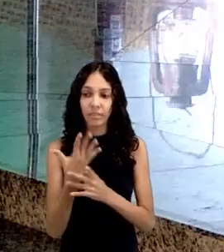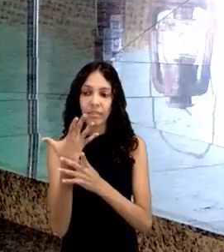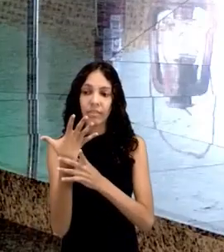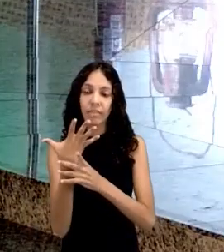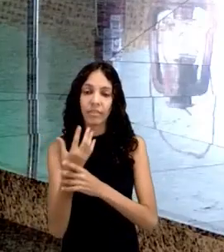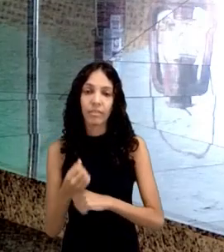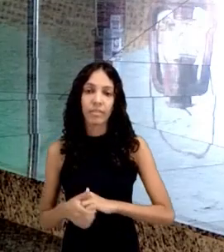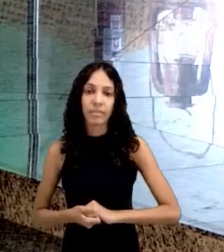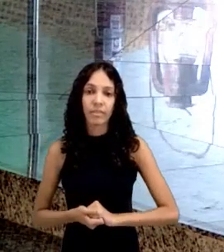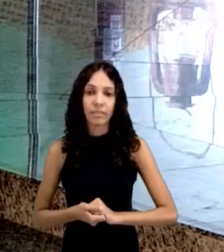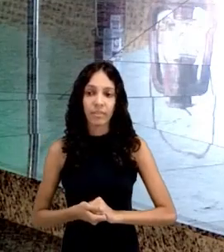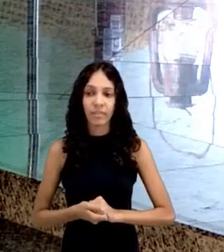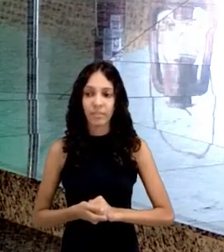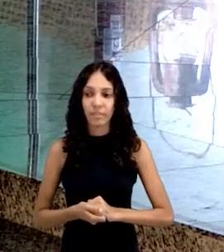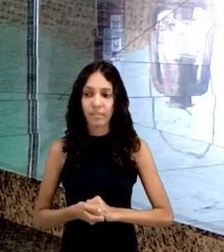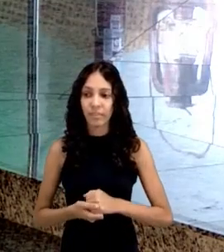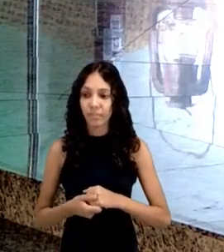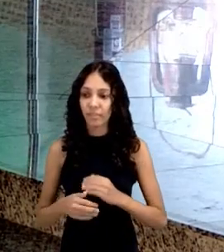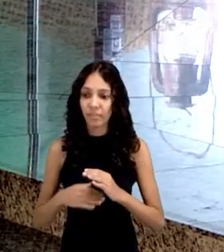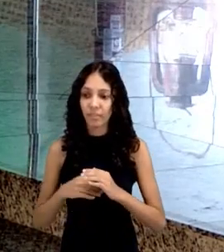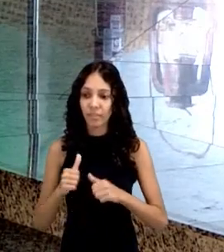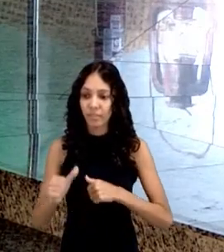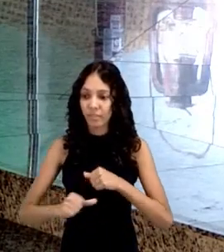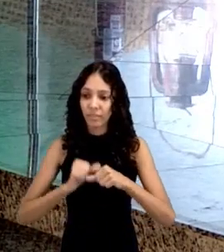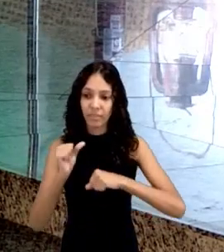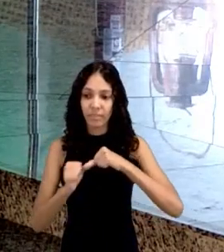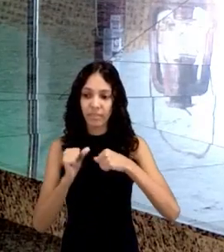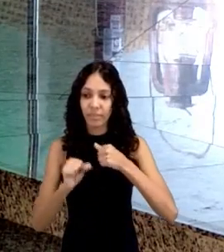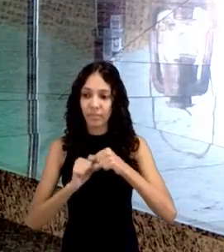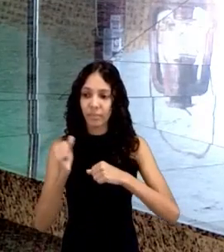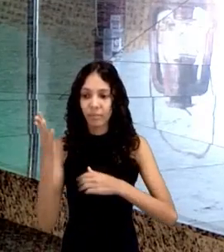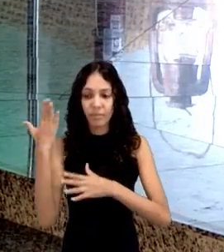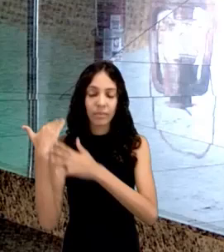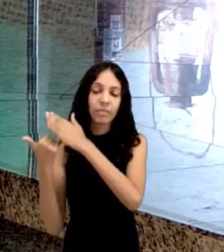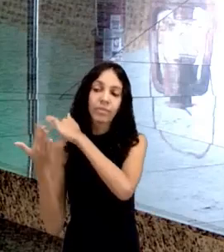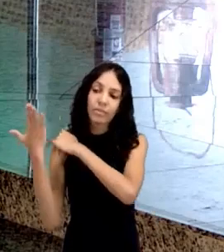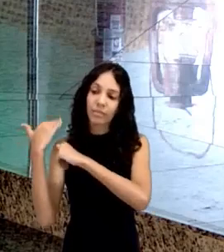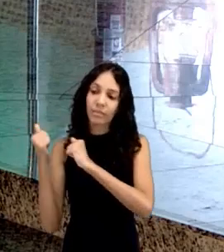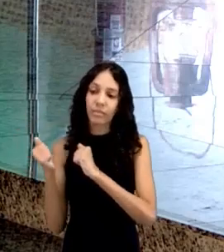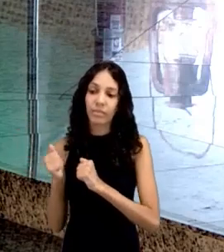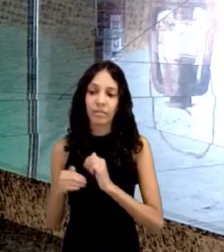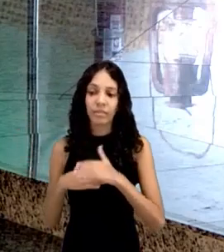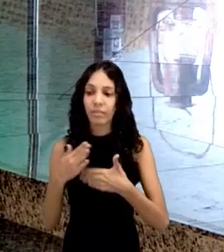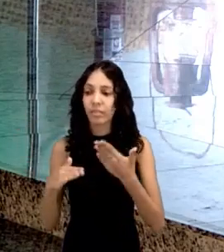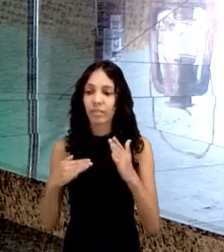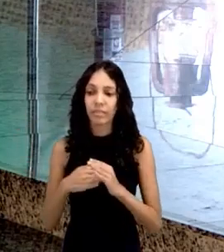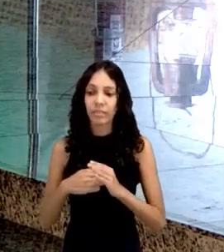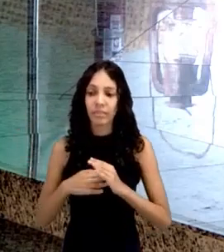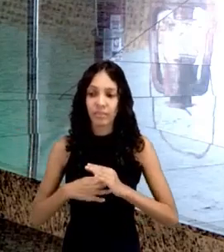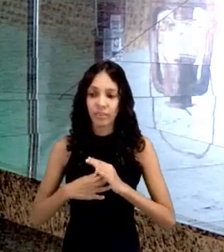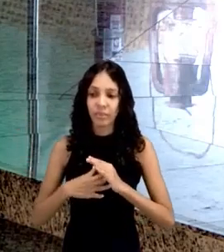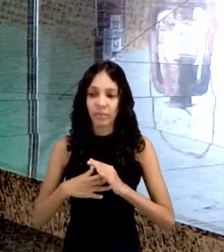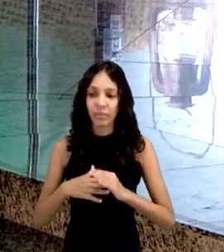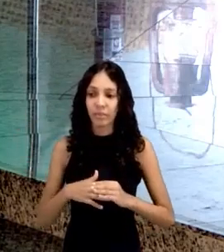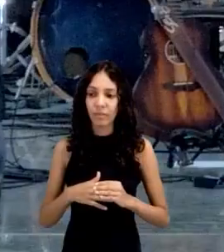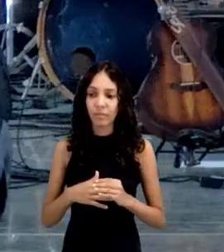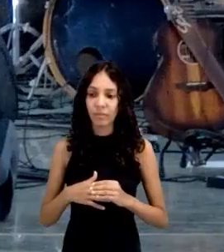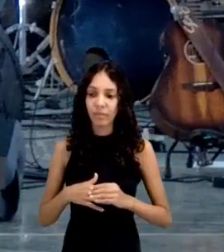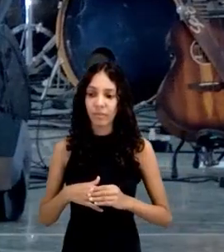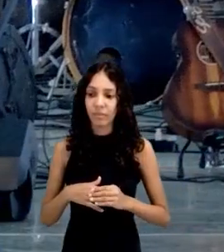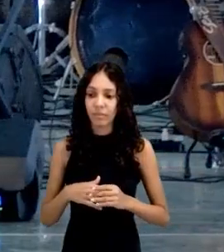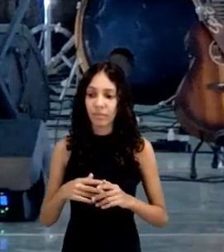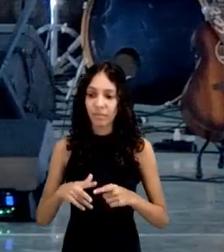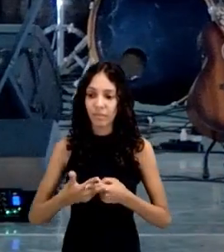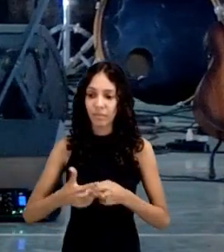talvez disfuncional, desconstruindo talvez a figura de pai. Todos esses valores vão ser quebrados e vão ser